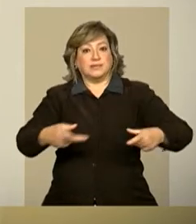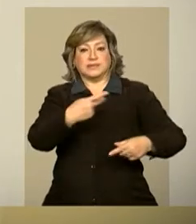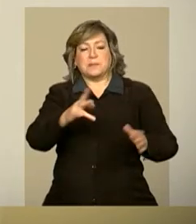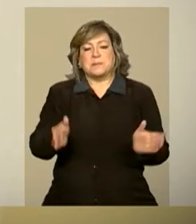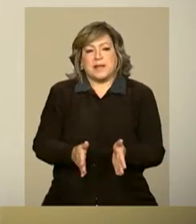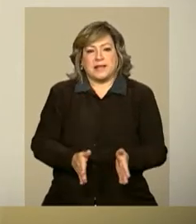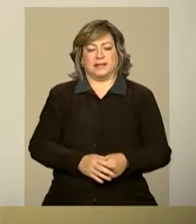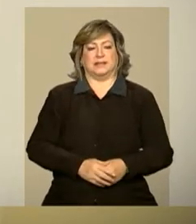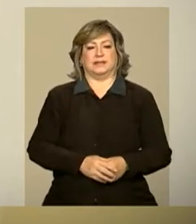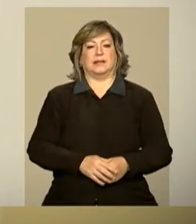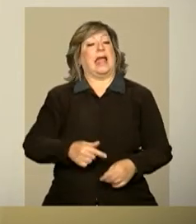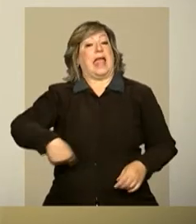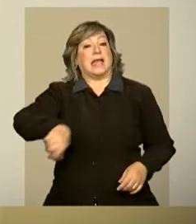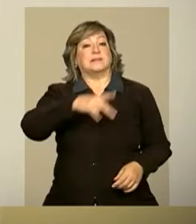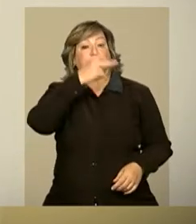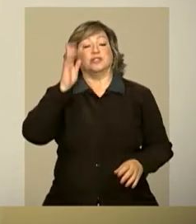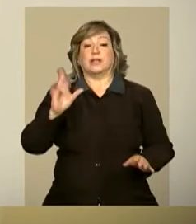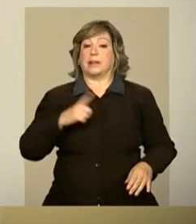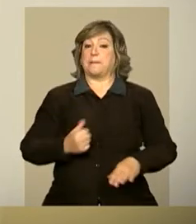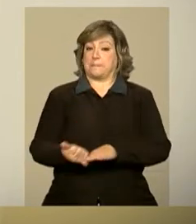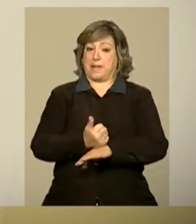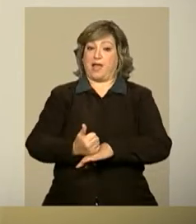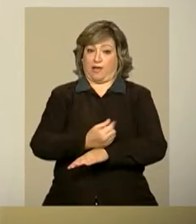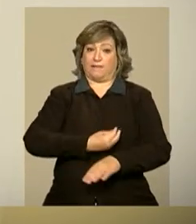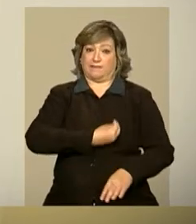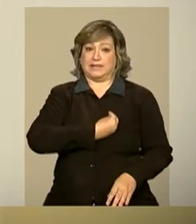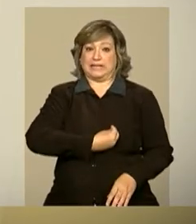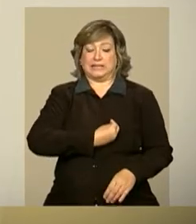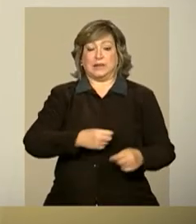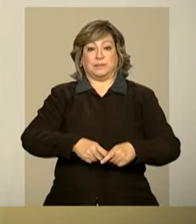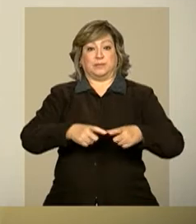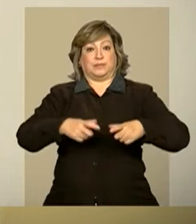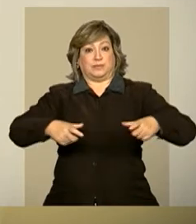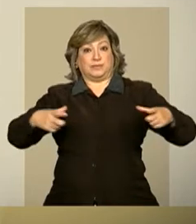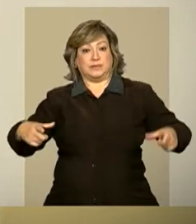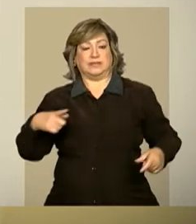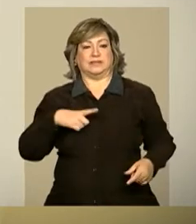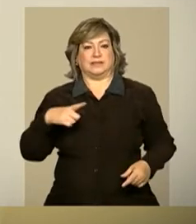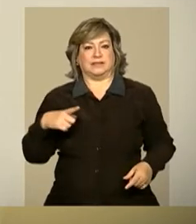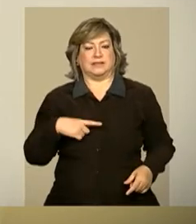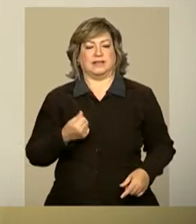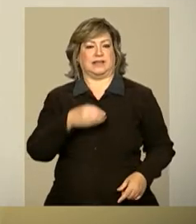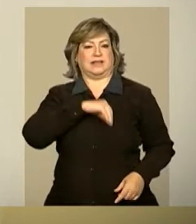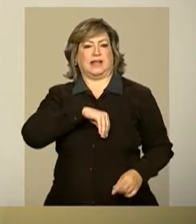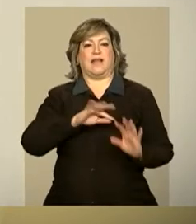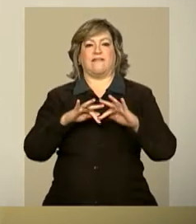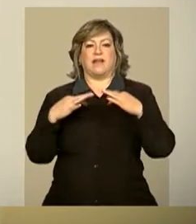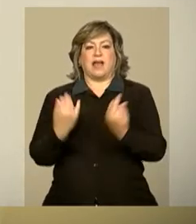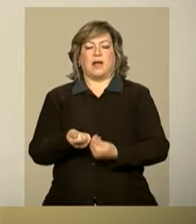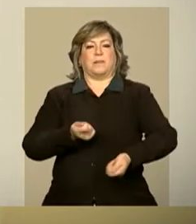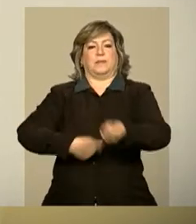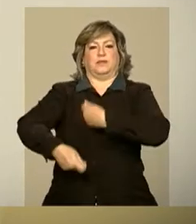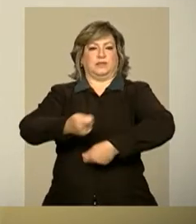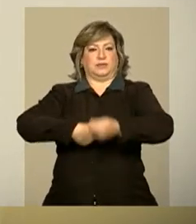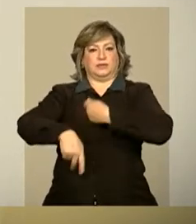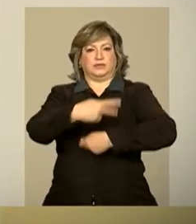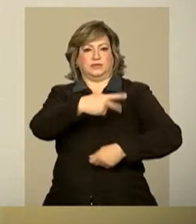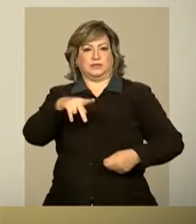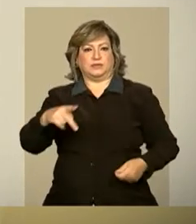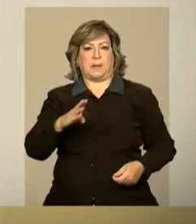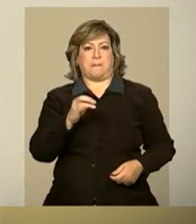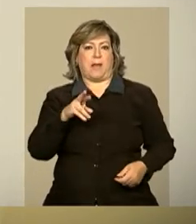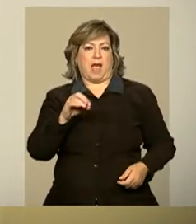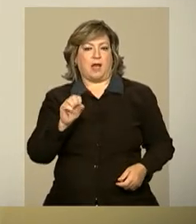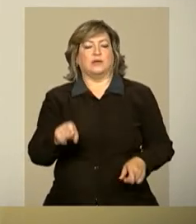essas pessoas estão melhorando de vida aumentando a renda da família e movimentando a economia nos seus